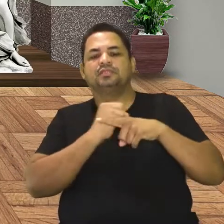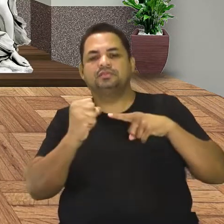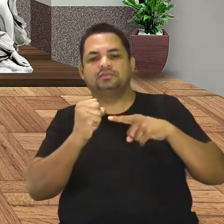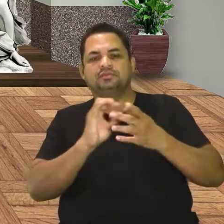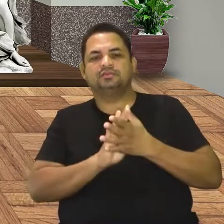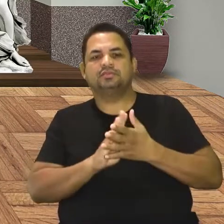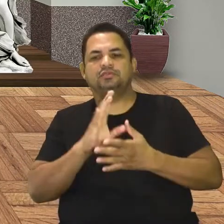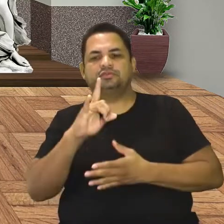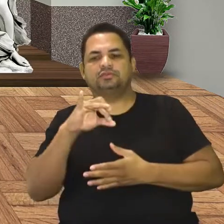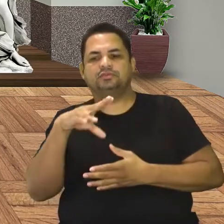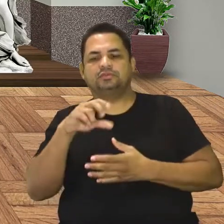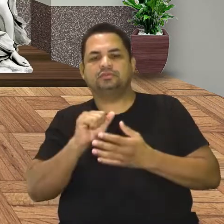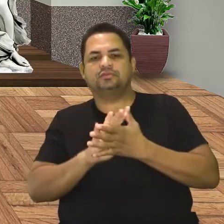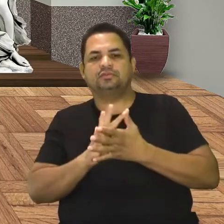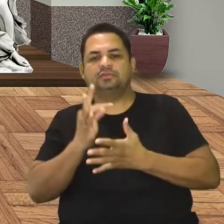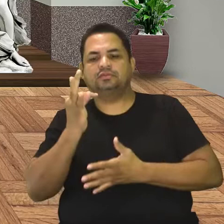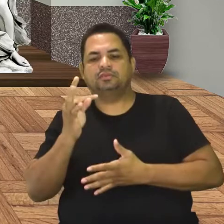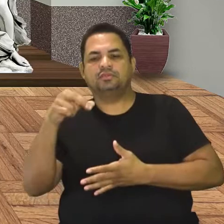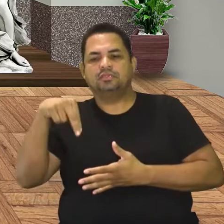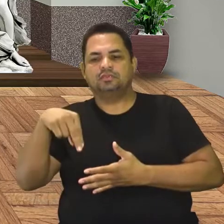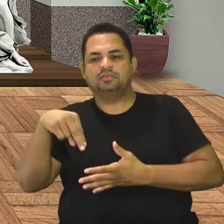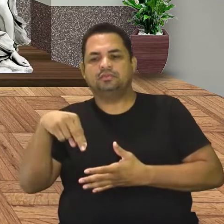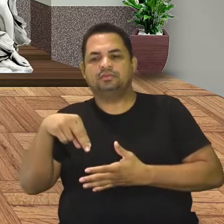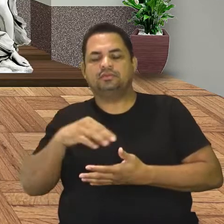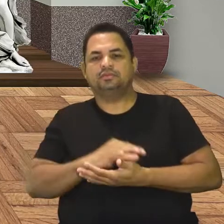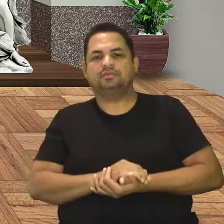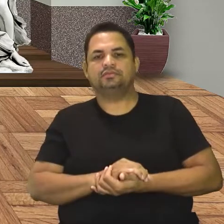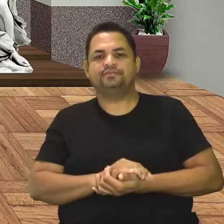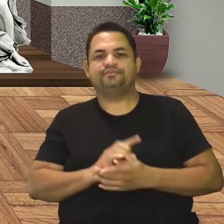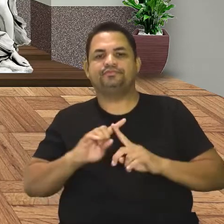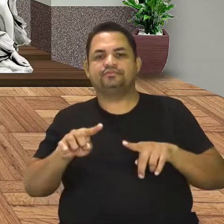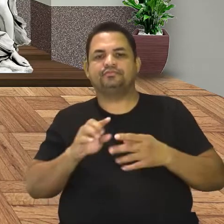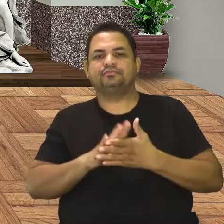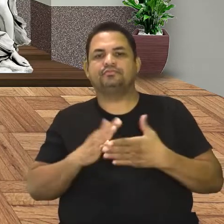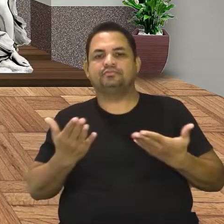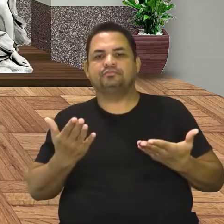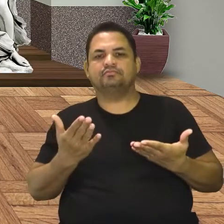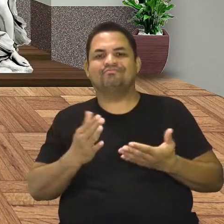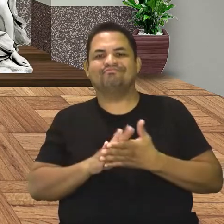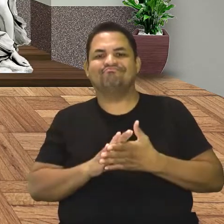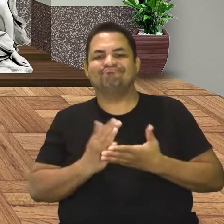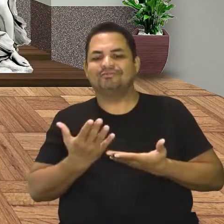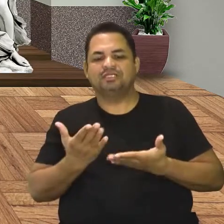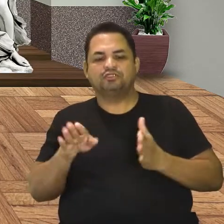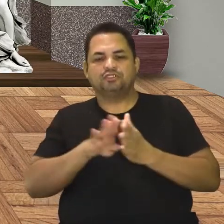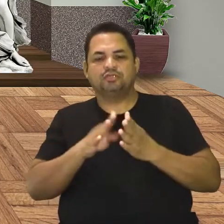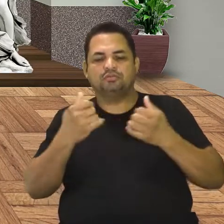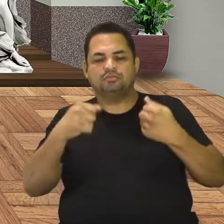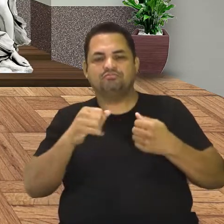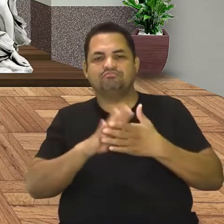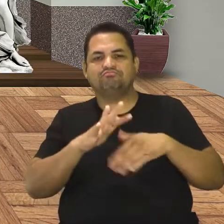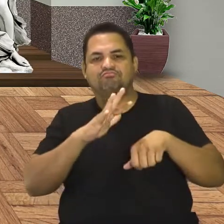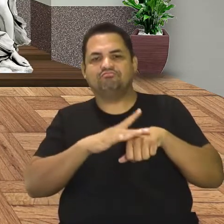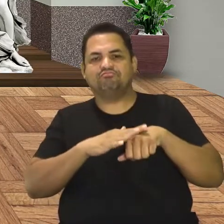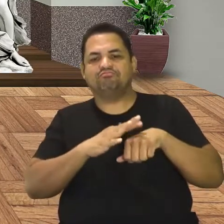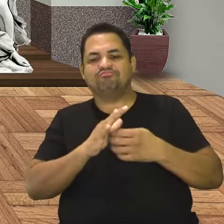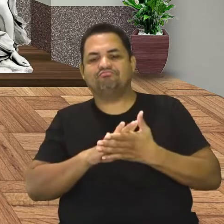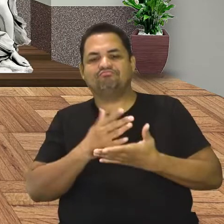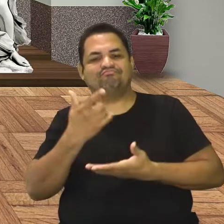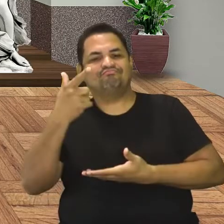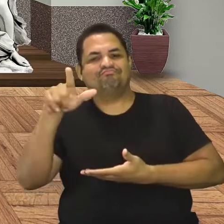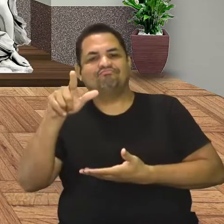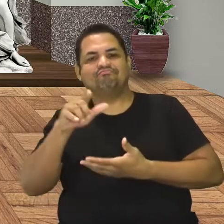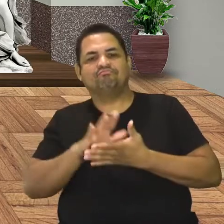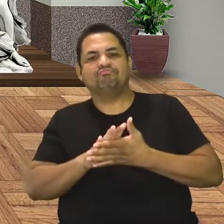civil, Tancredo de Almeida Neves. Só que Tancredo de Almeida Neves não assume, fica doente, não consegue assumir o